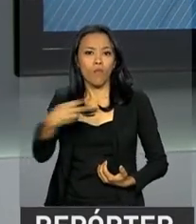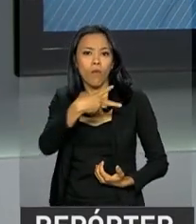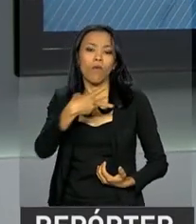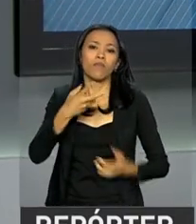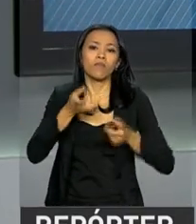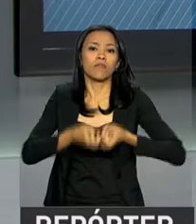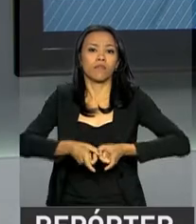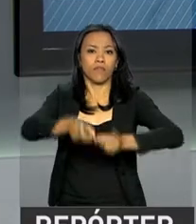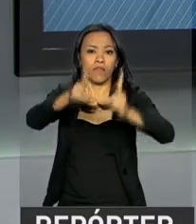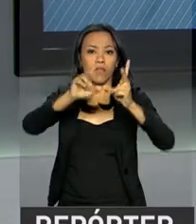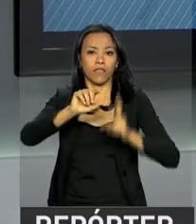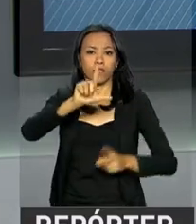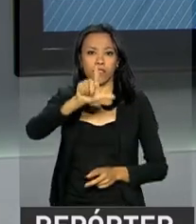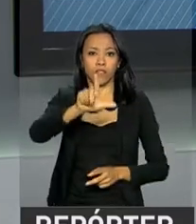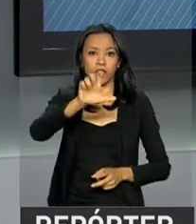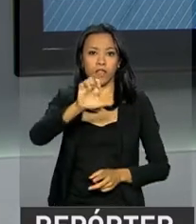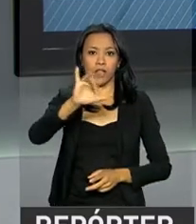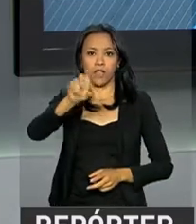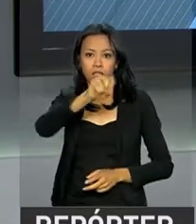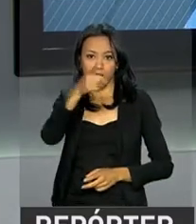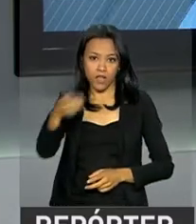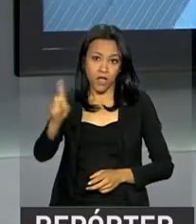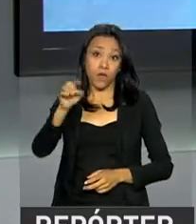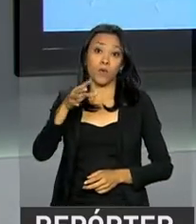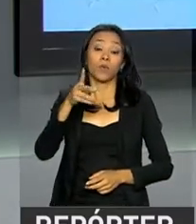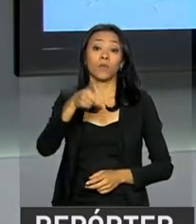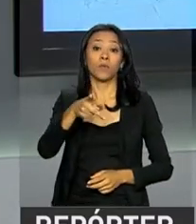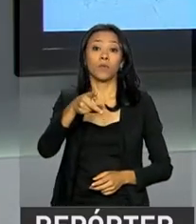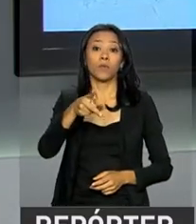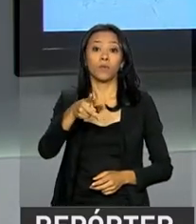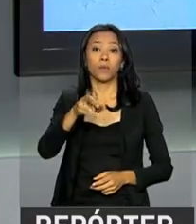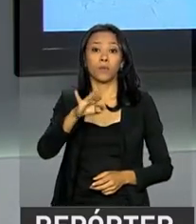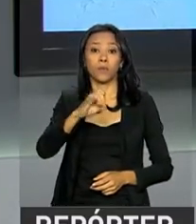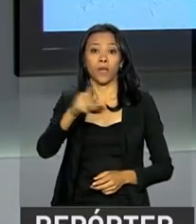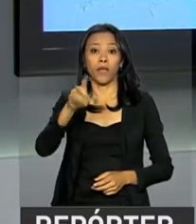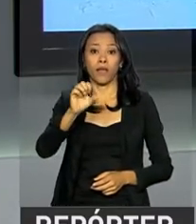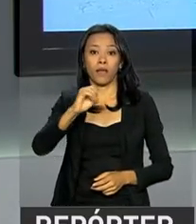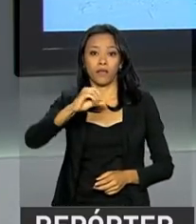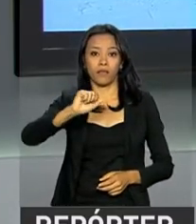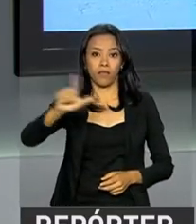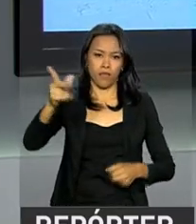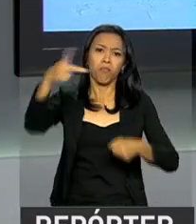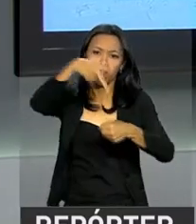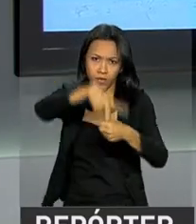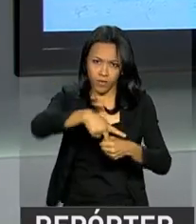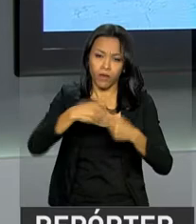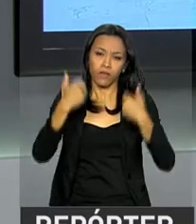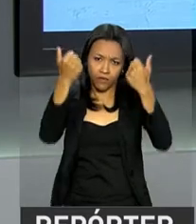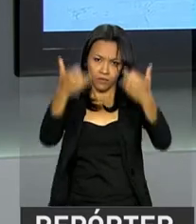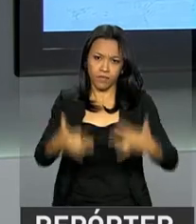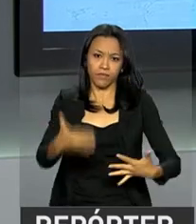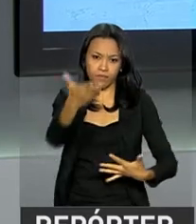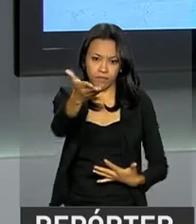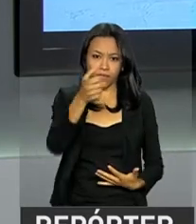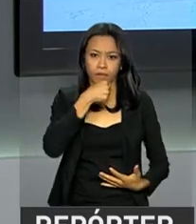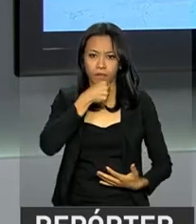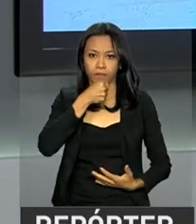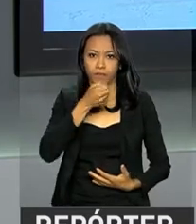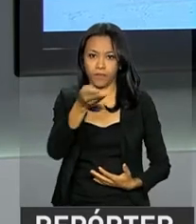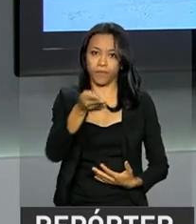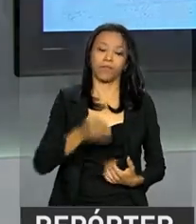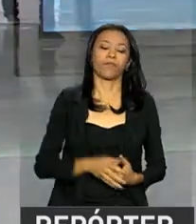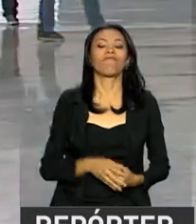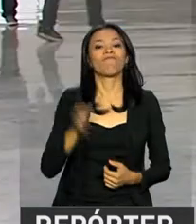exploração da camada do pré sal vamos voltar a conversar com o repórter maracanã porque tem os detalhes mara olá